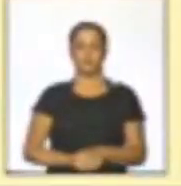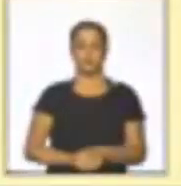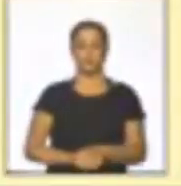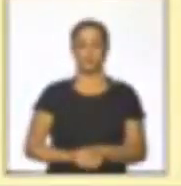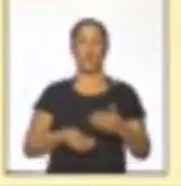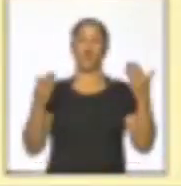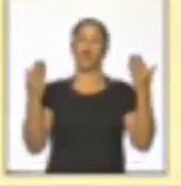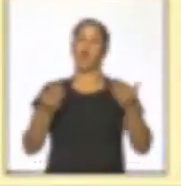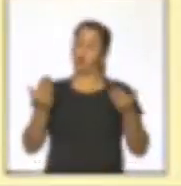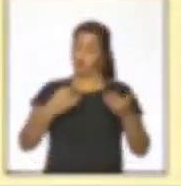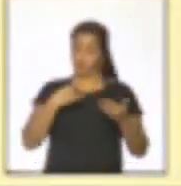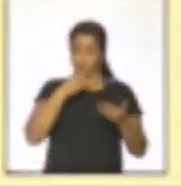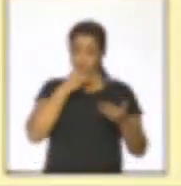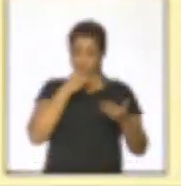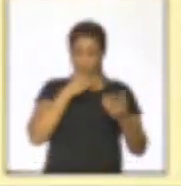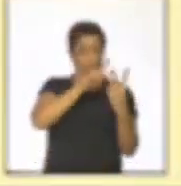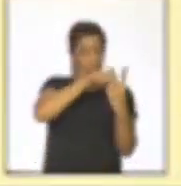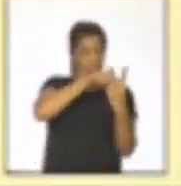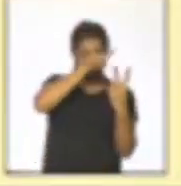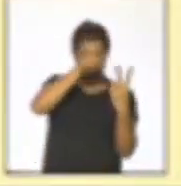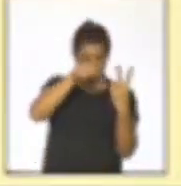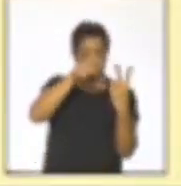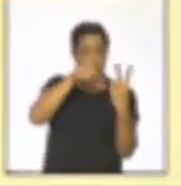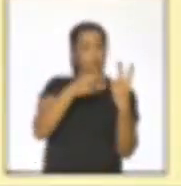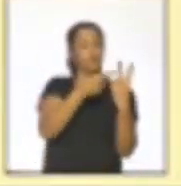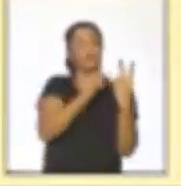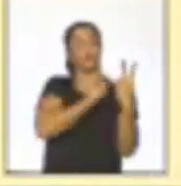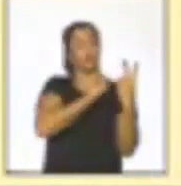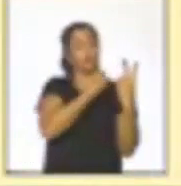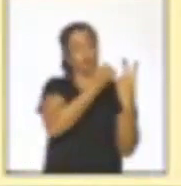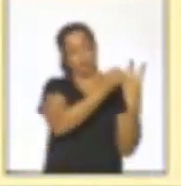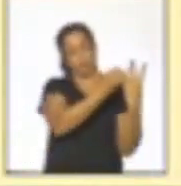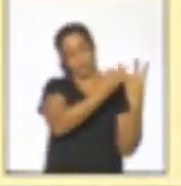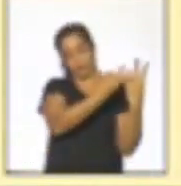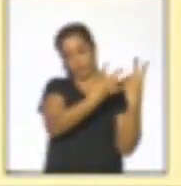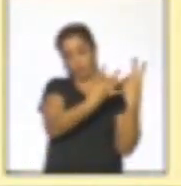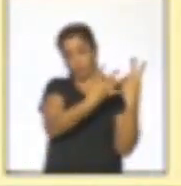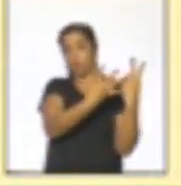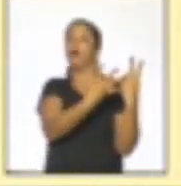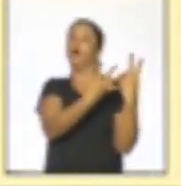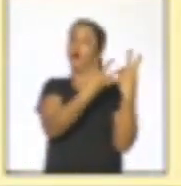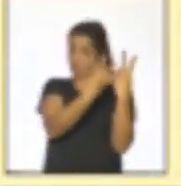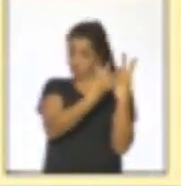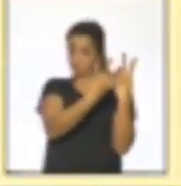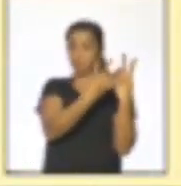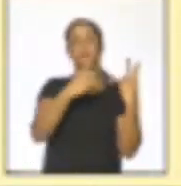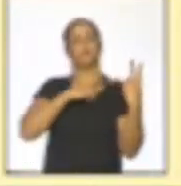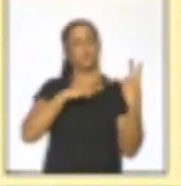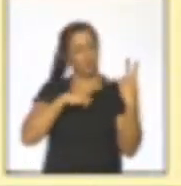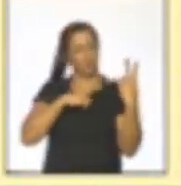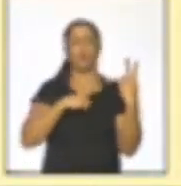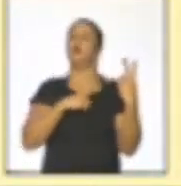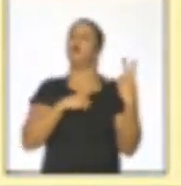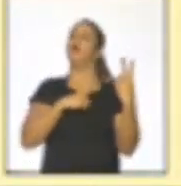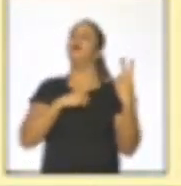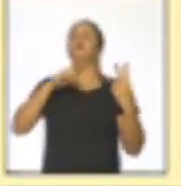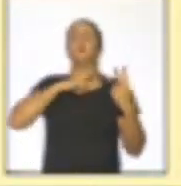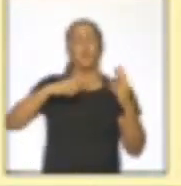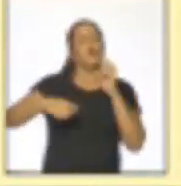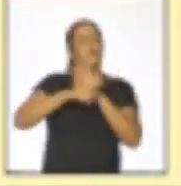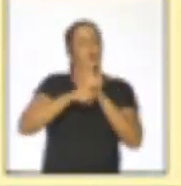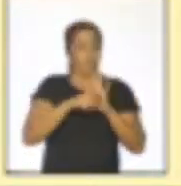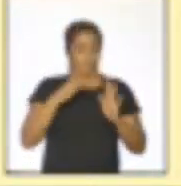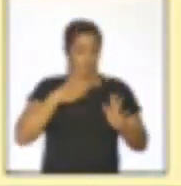Agora o exemplo é uma raiz quadrada com quatro algarismos, ok? Então vamos lá. Então, ativando aqui a